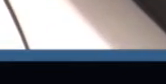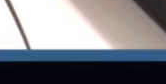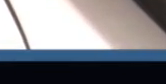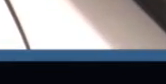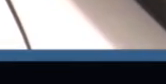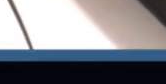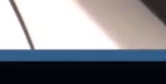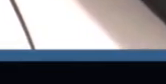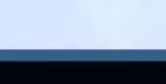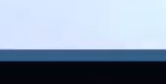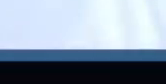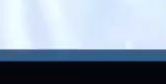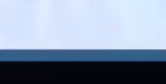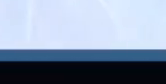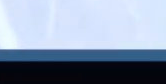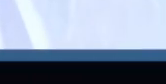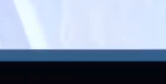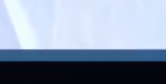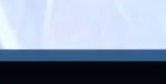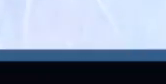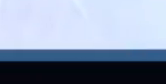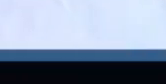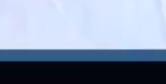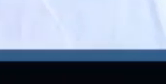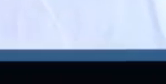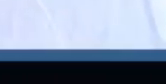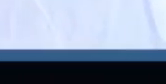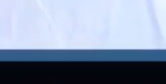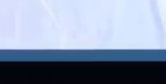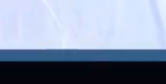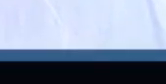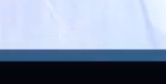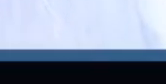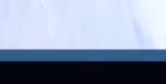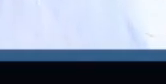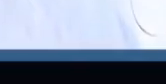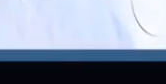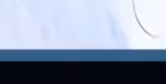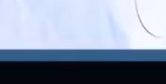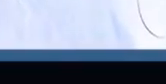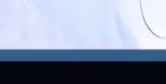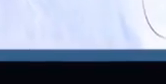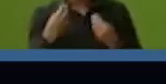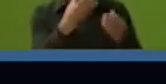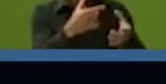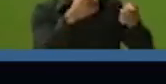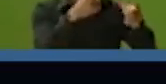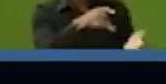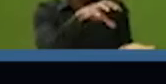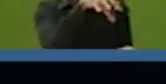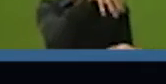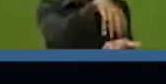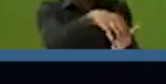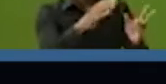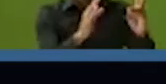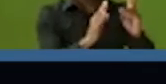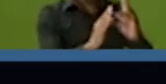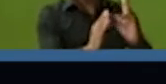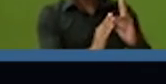4.400 doses da Coronavac aos municípios do interior para a segunda dose da vacinação.